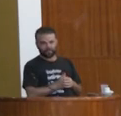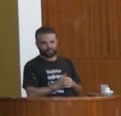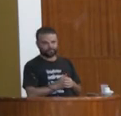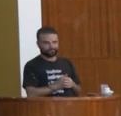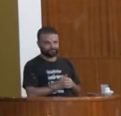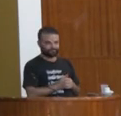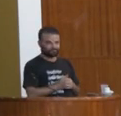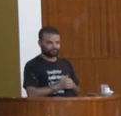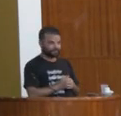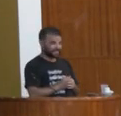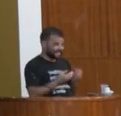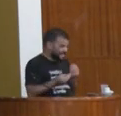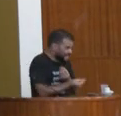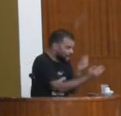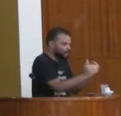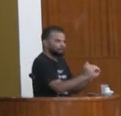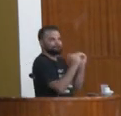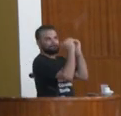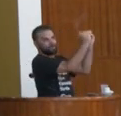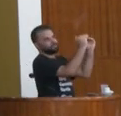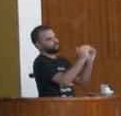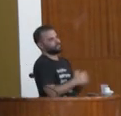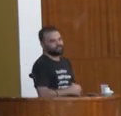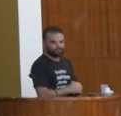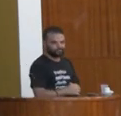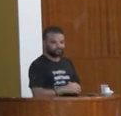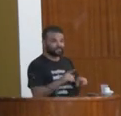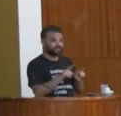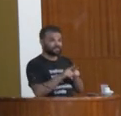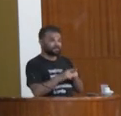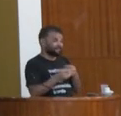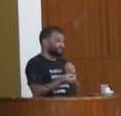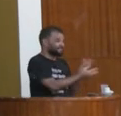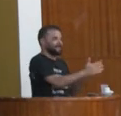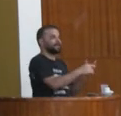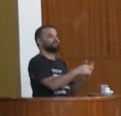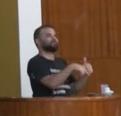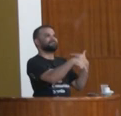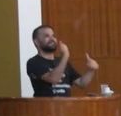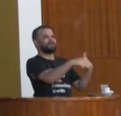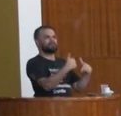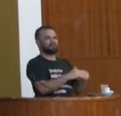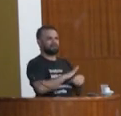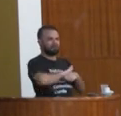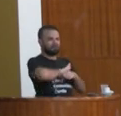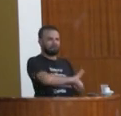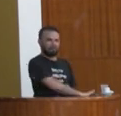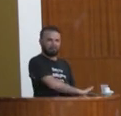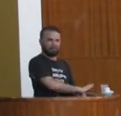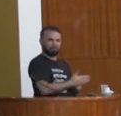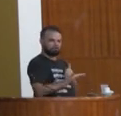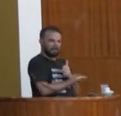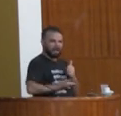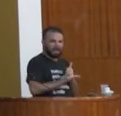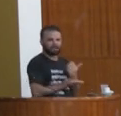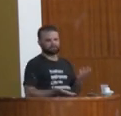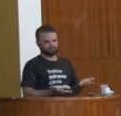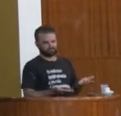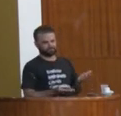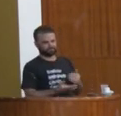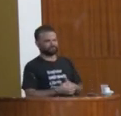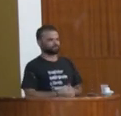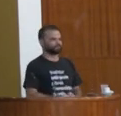não dando para ela as tarefas mais degradantes dentro do serviço. Você